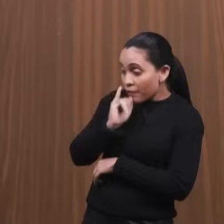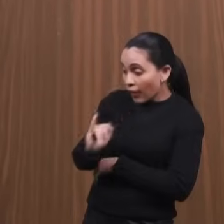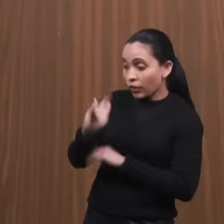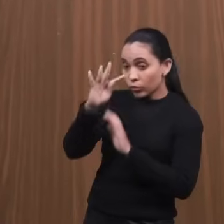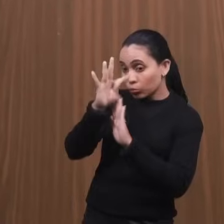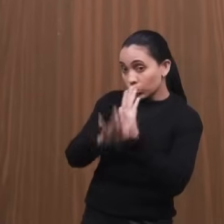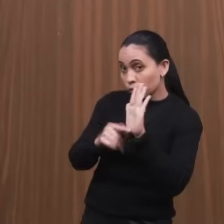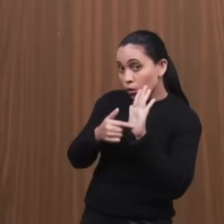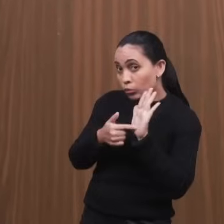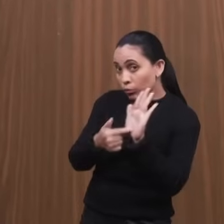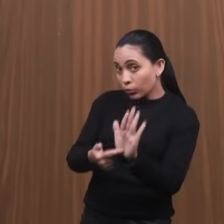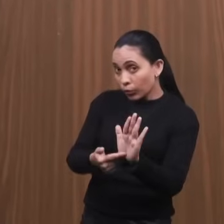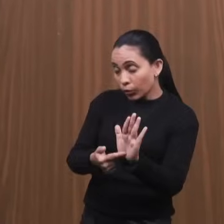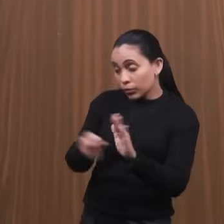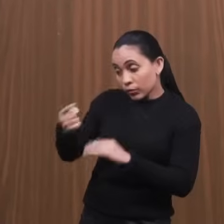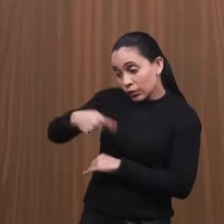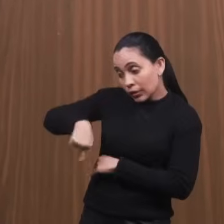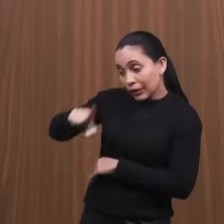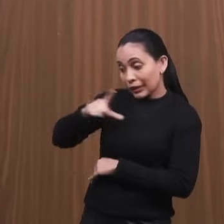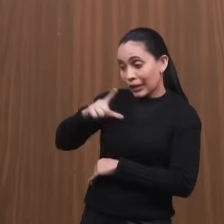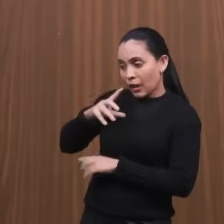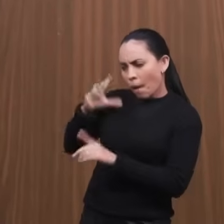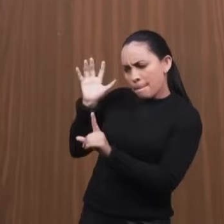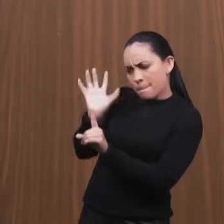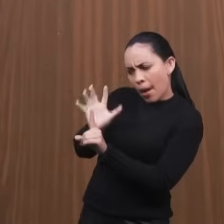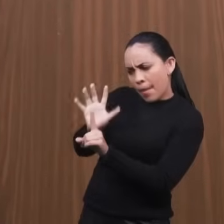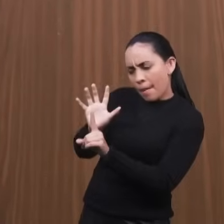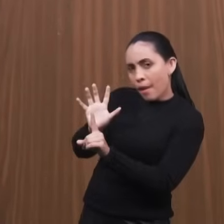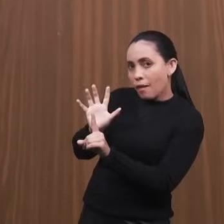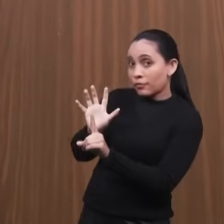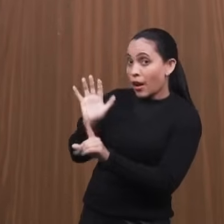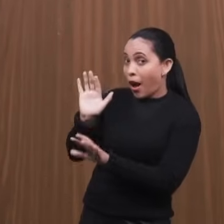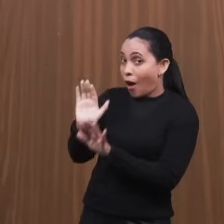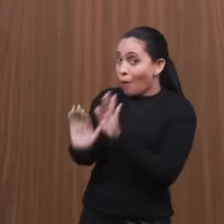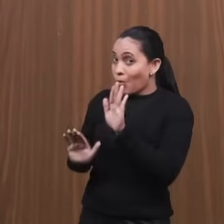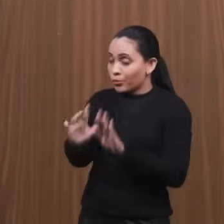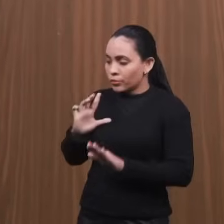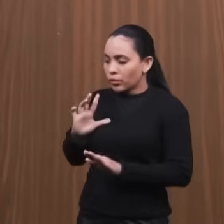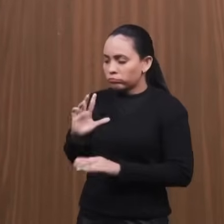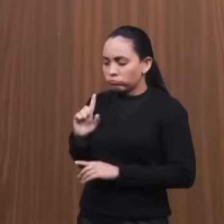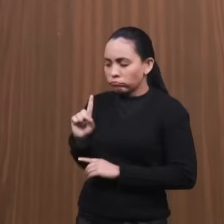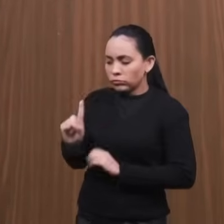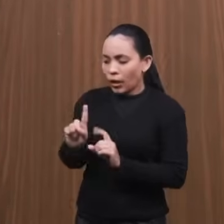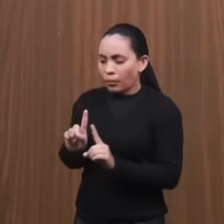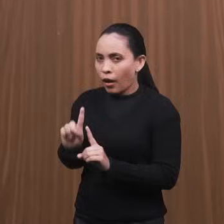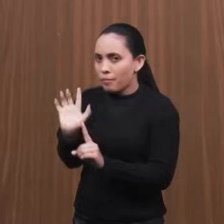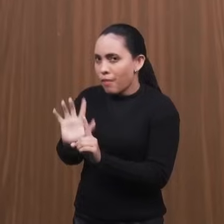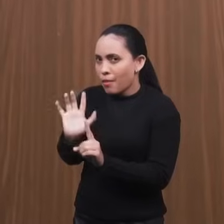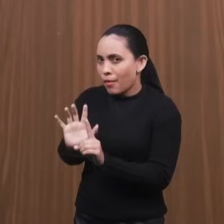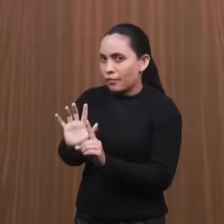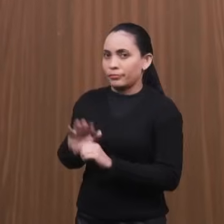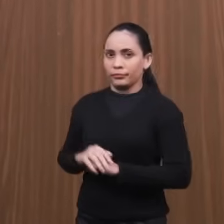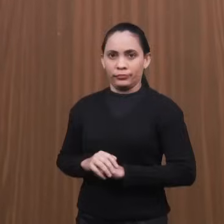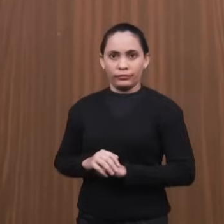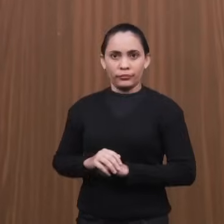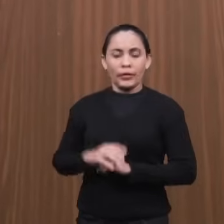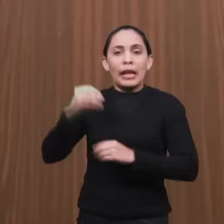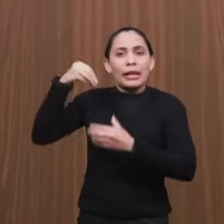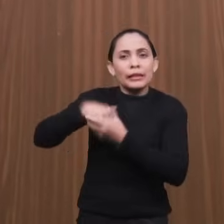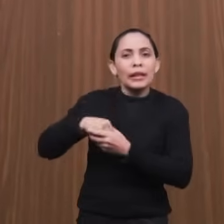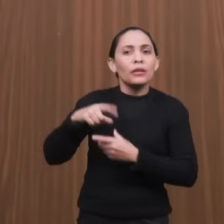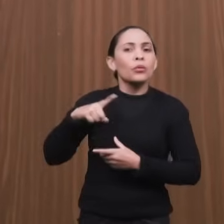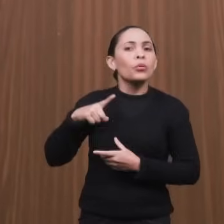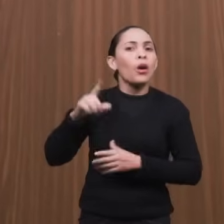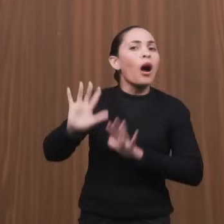texto, porque se introduziram no meio de vós alguns. Por que essa expressão se introduziram no